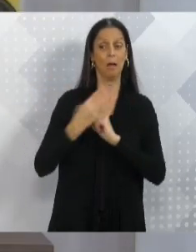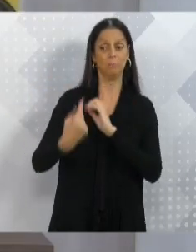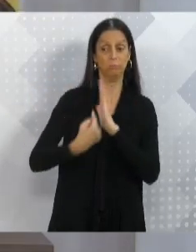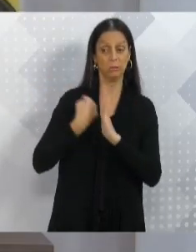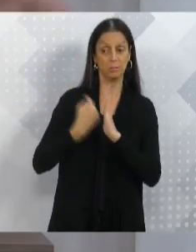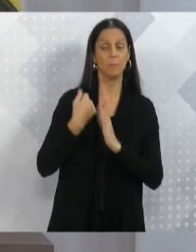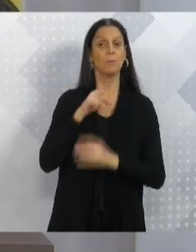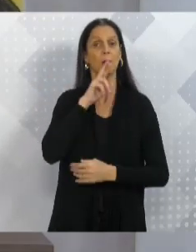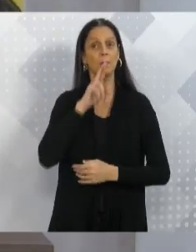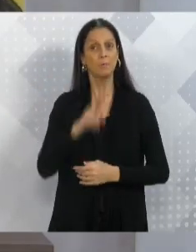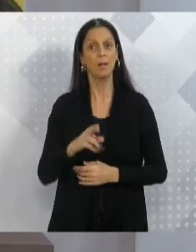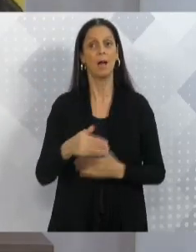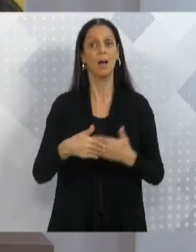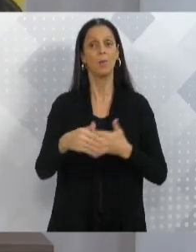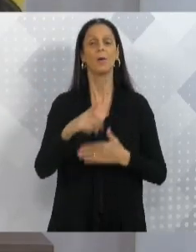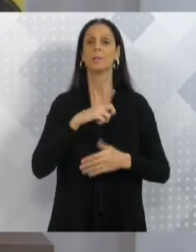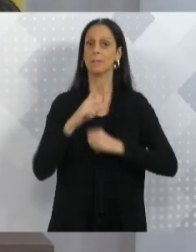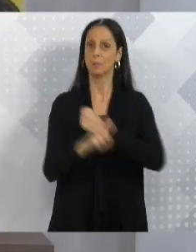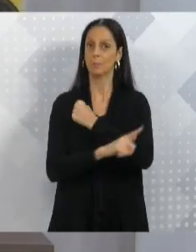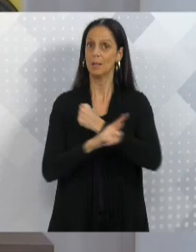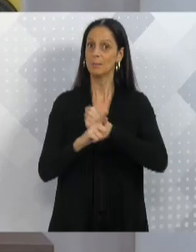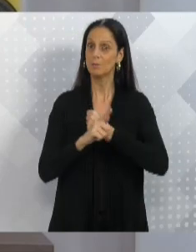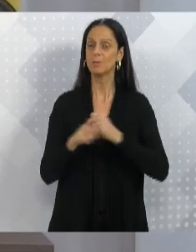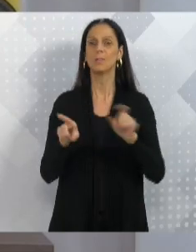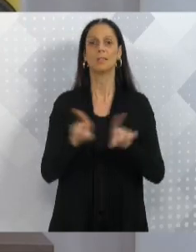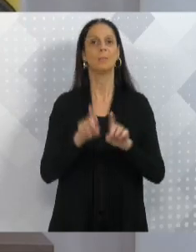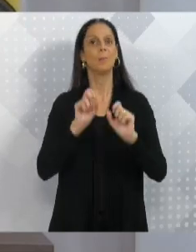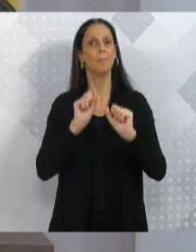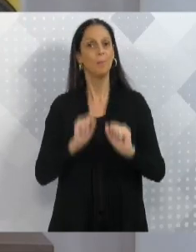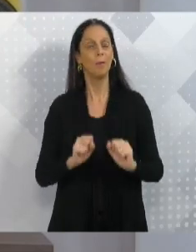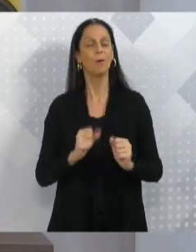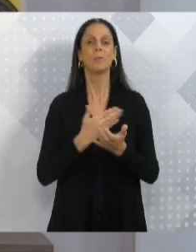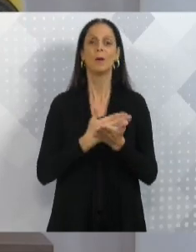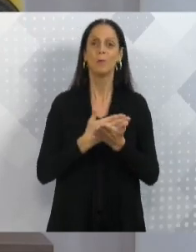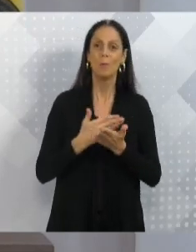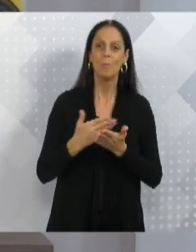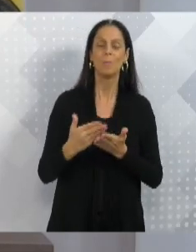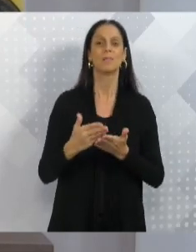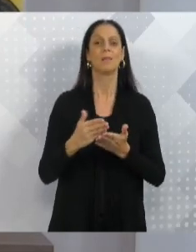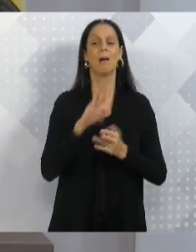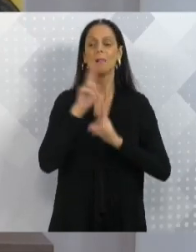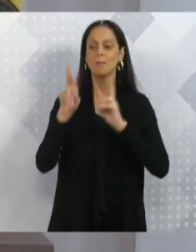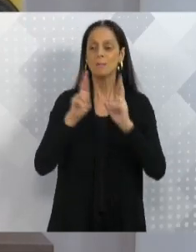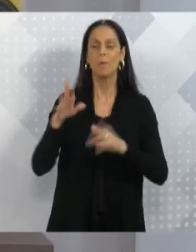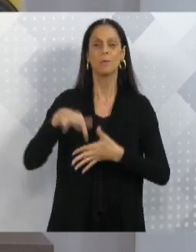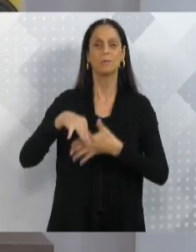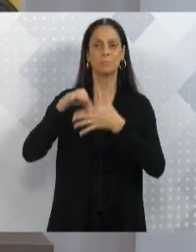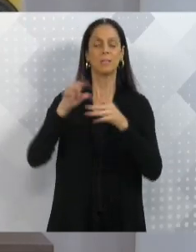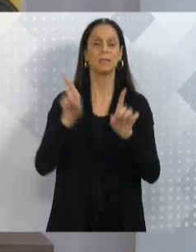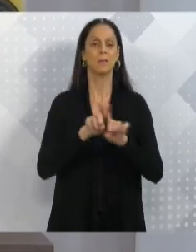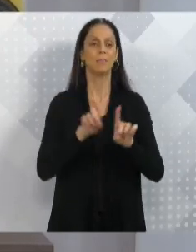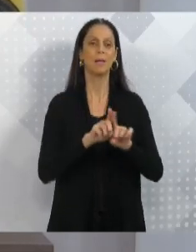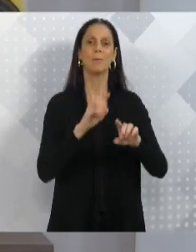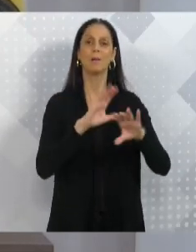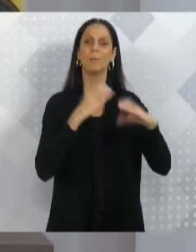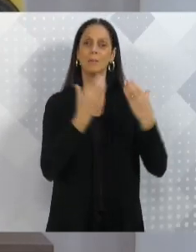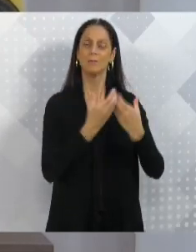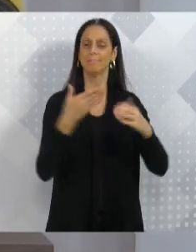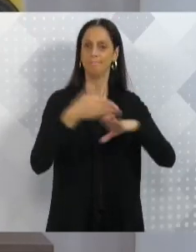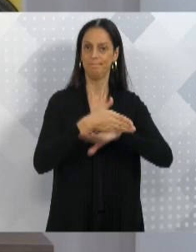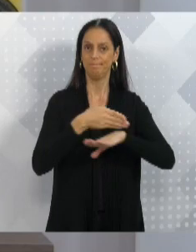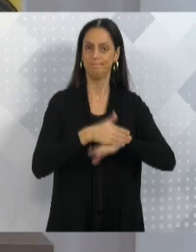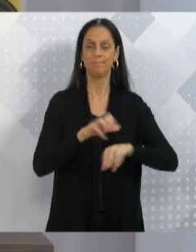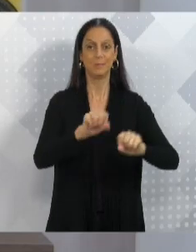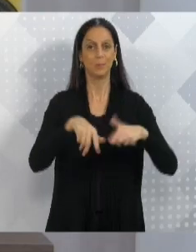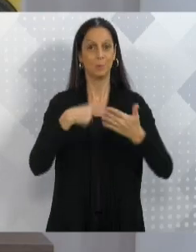que já foi, agora vem Garcia, a gente possa realmente começar a dar retorno aí para as lideranças, para a comunidade que tem participado dessas sessões